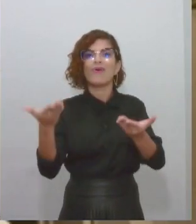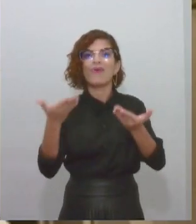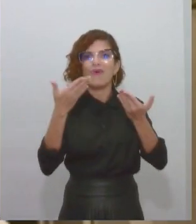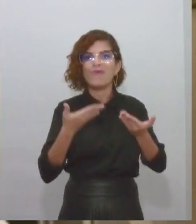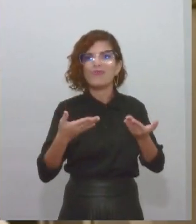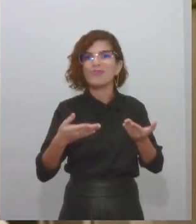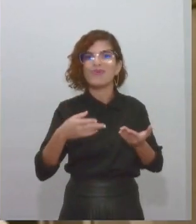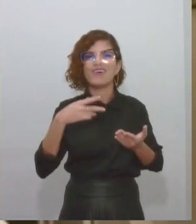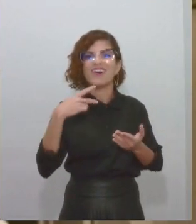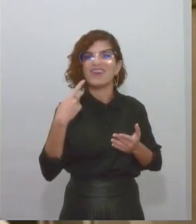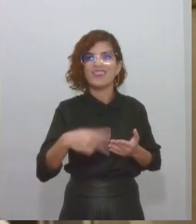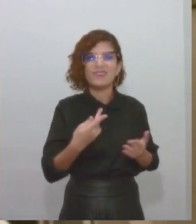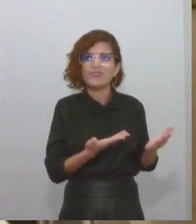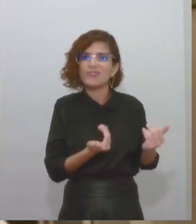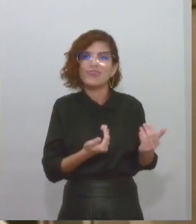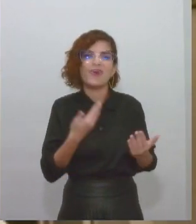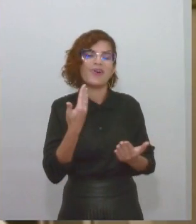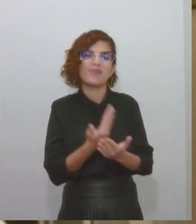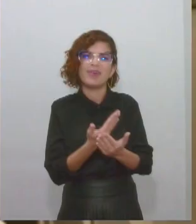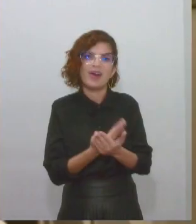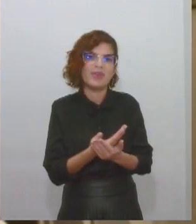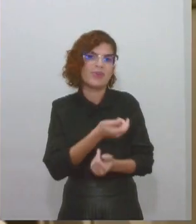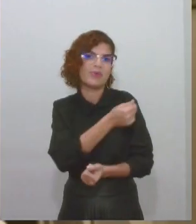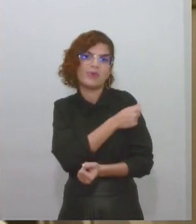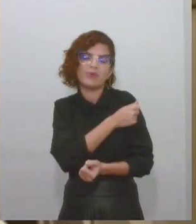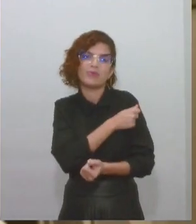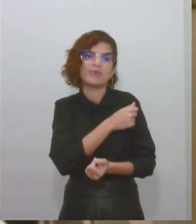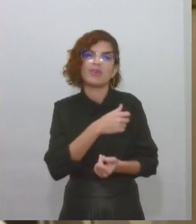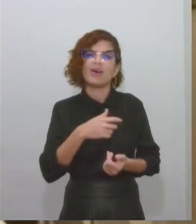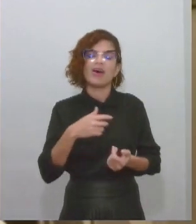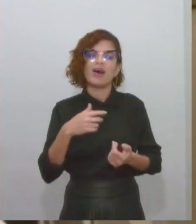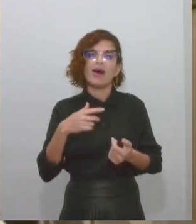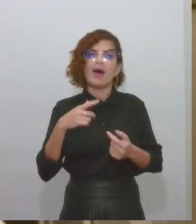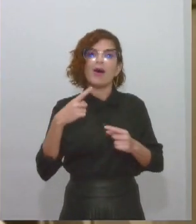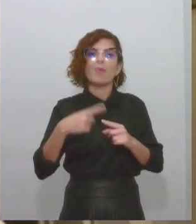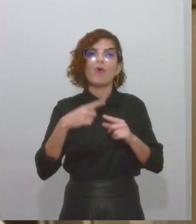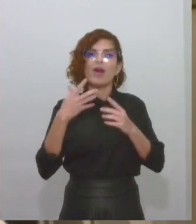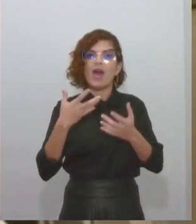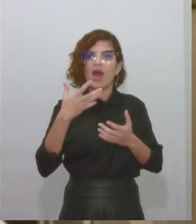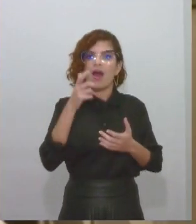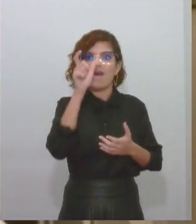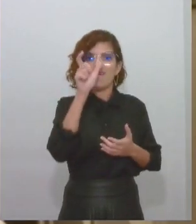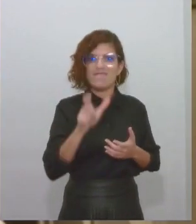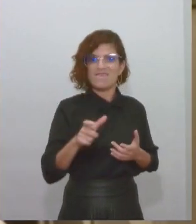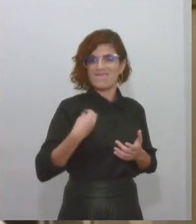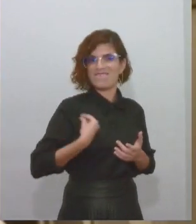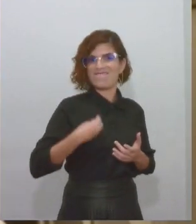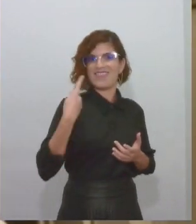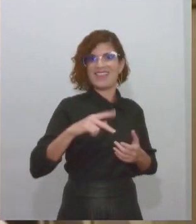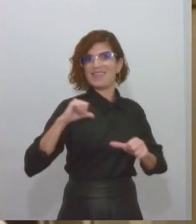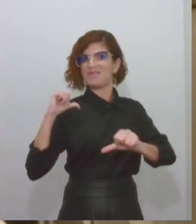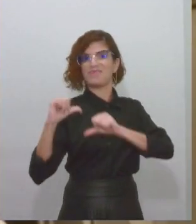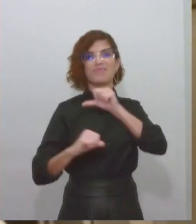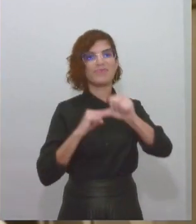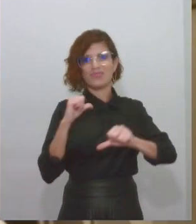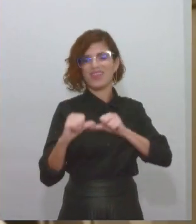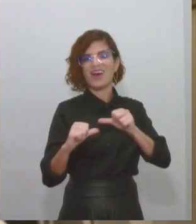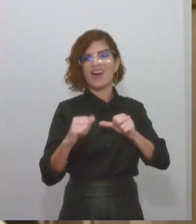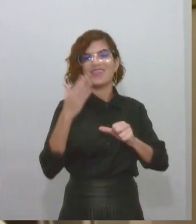oportunidade para que ele possa transformar a sua vida. Isso tem dado resultados bastante